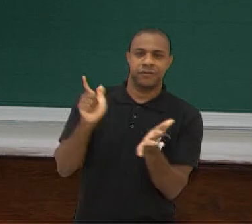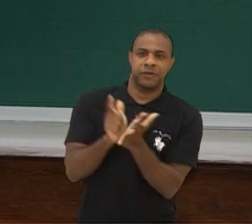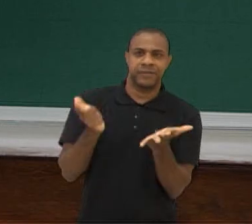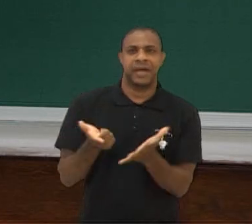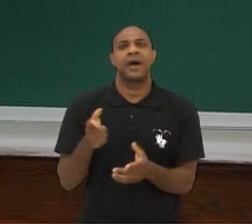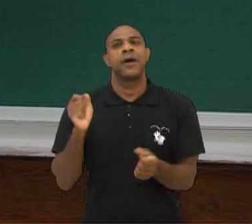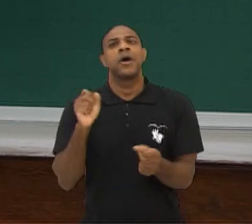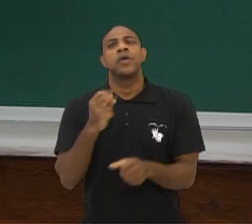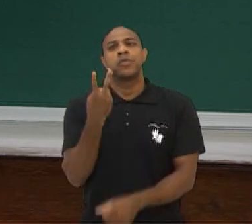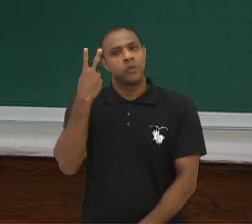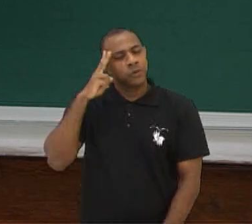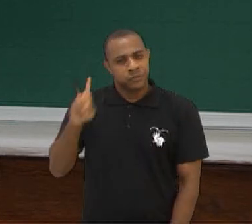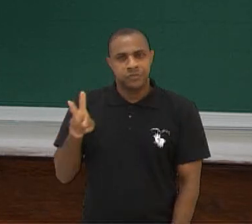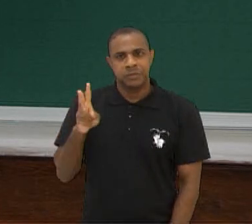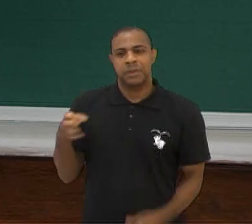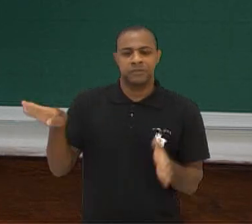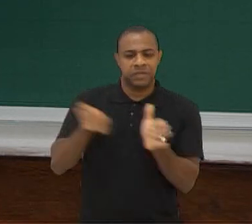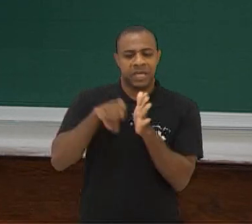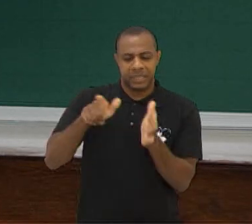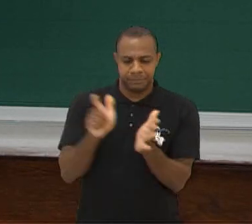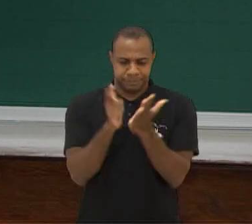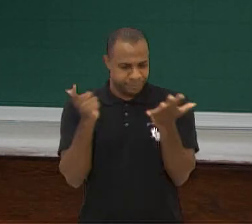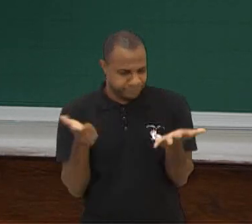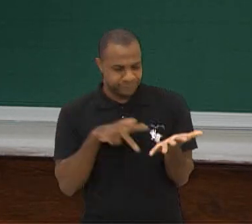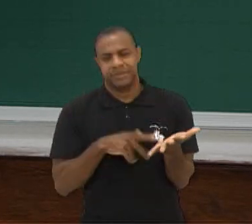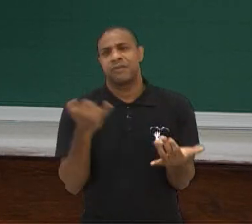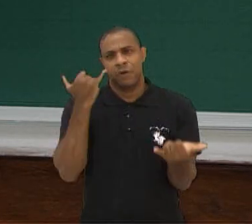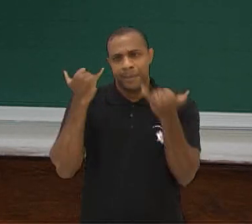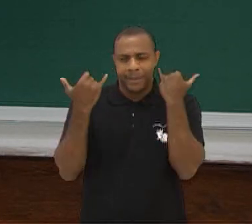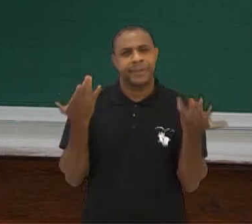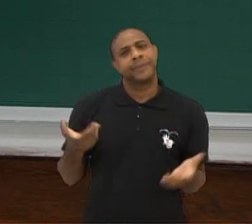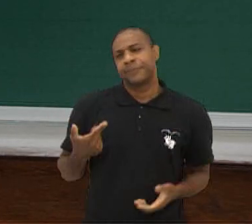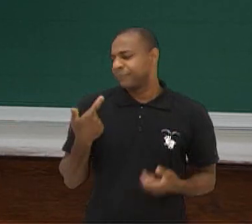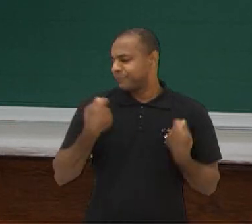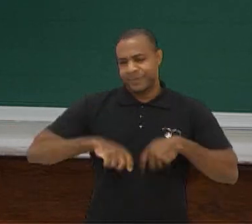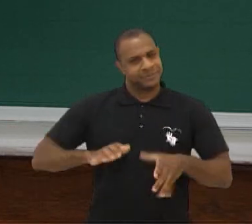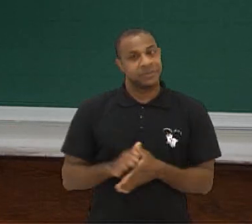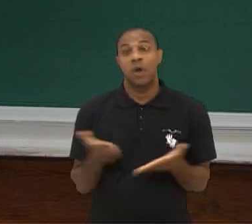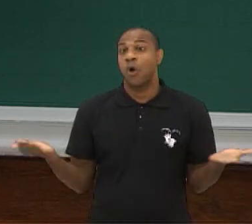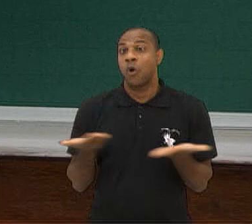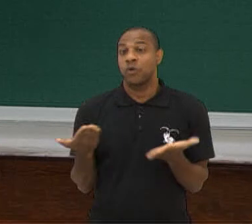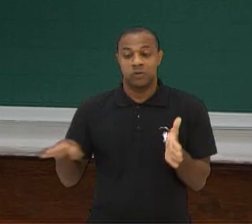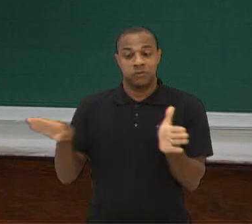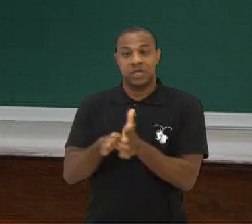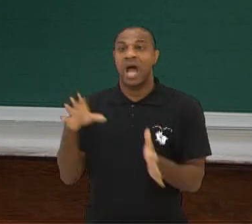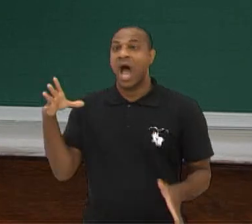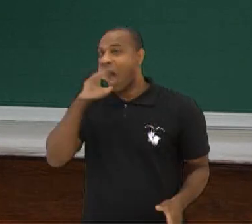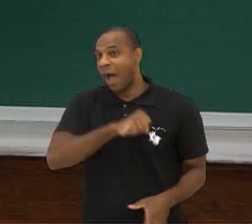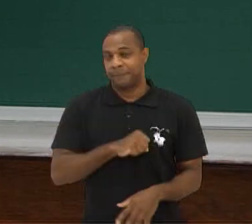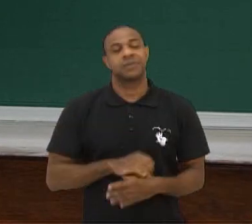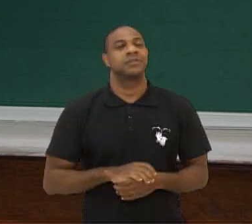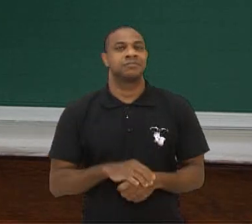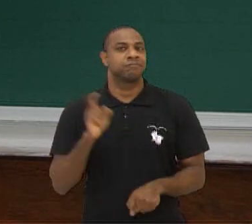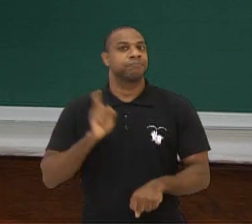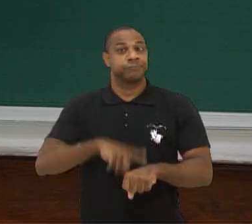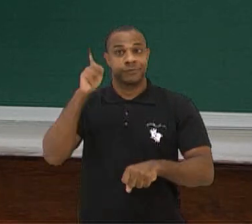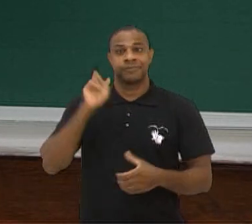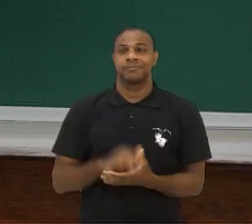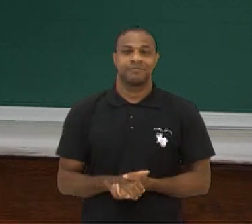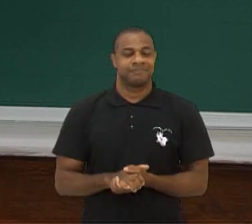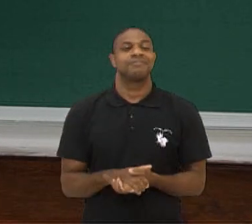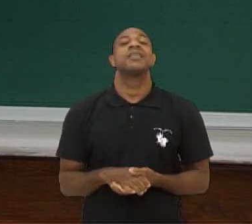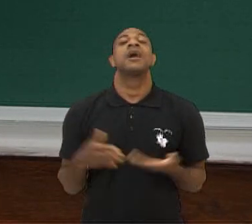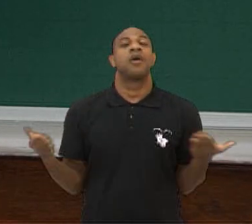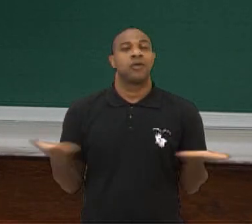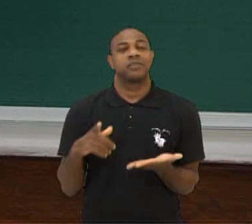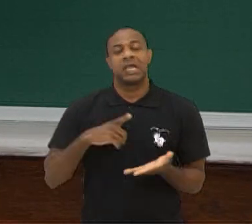2 dias para chegar para nós a informação. Né? Então, chega em tempo praticamente simultâneo. Né? A